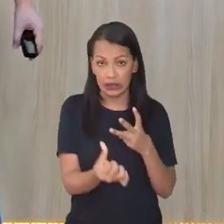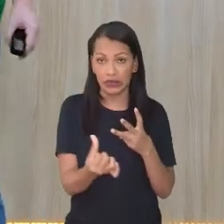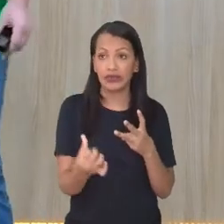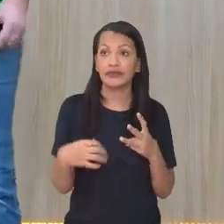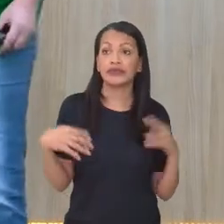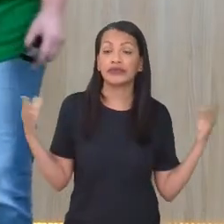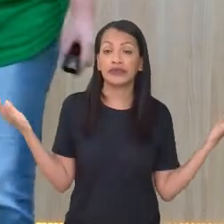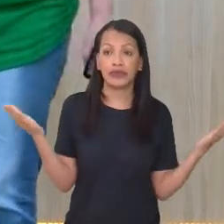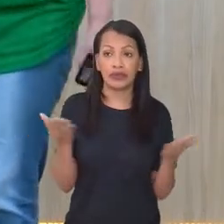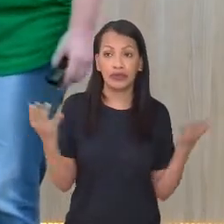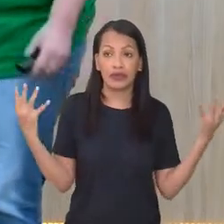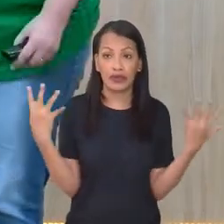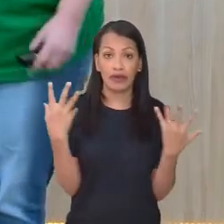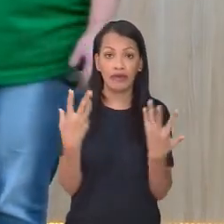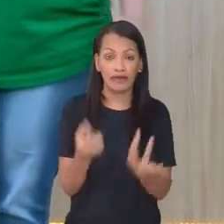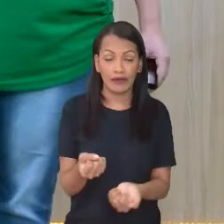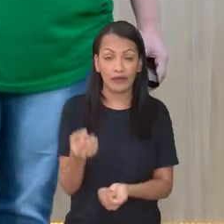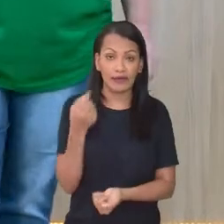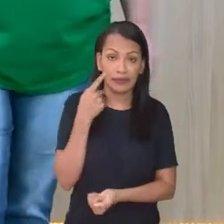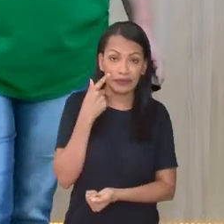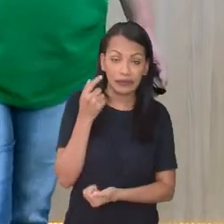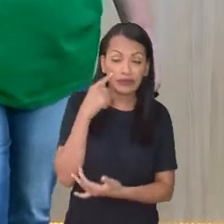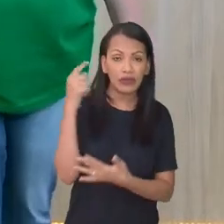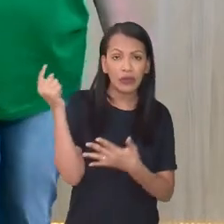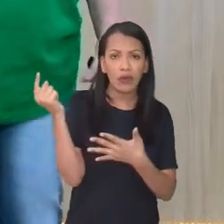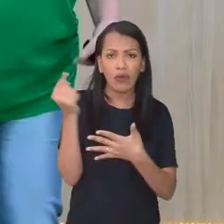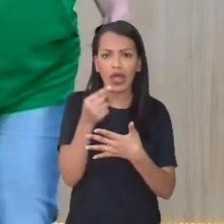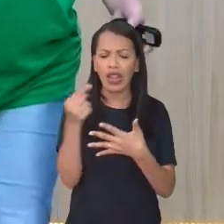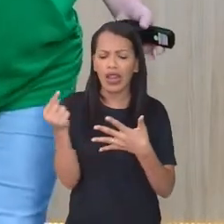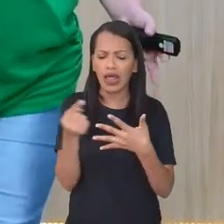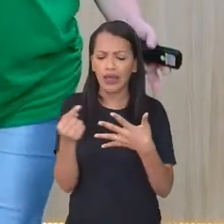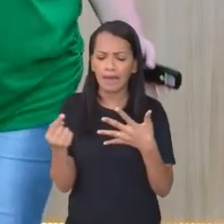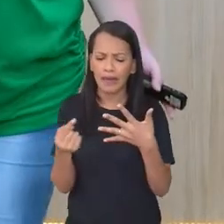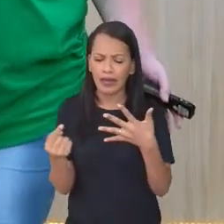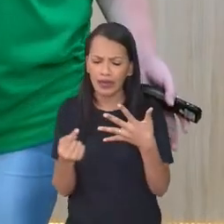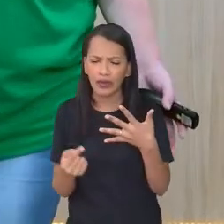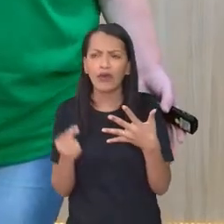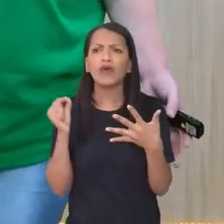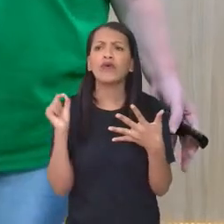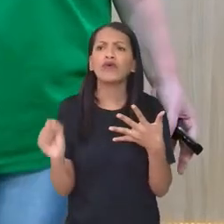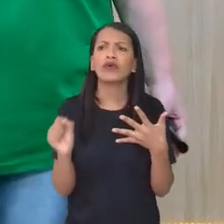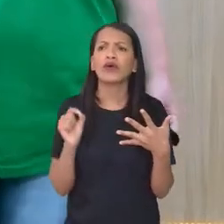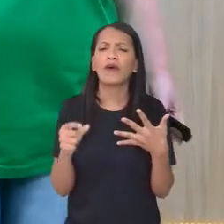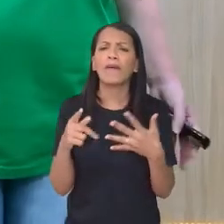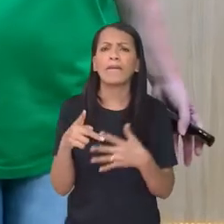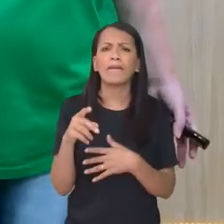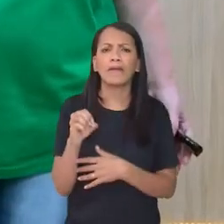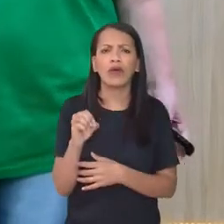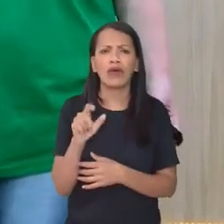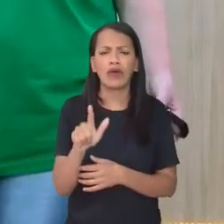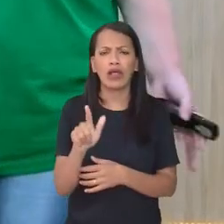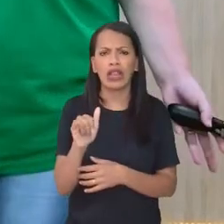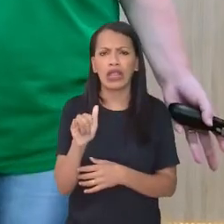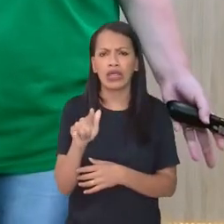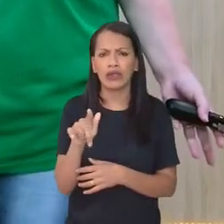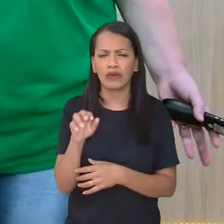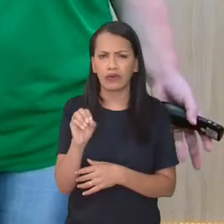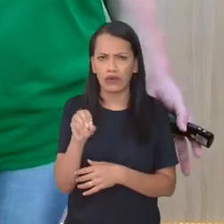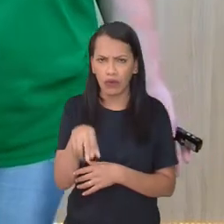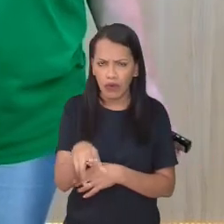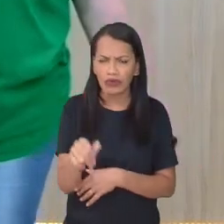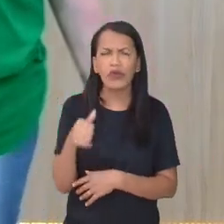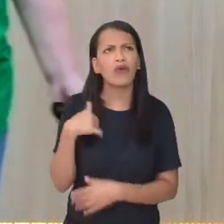Vamos entrar nos elementos. Elementos de um polígono. Professora, qualquer